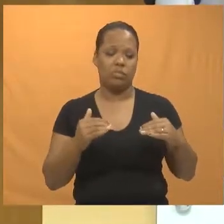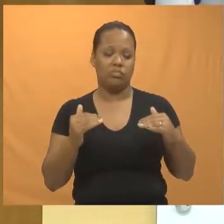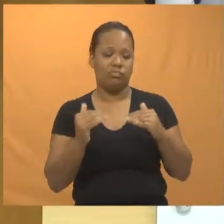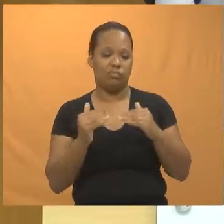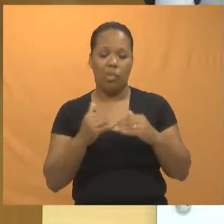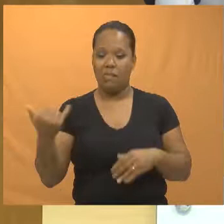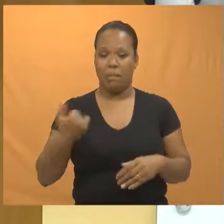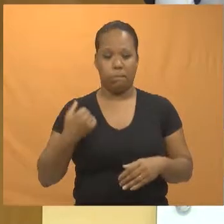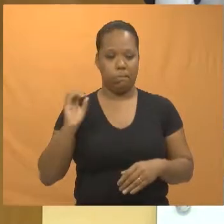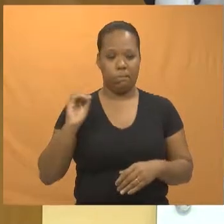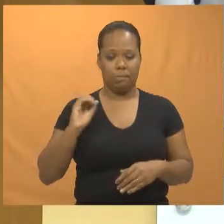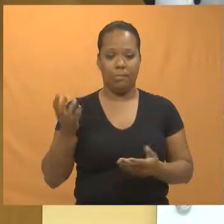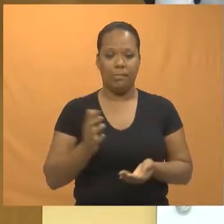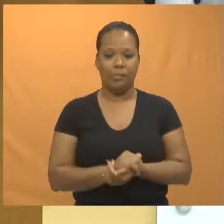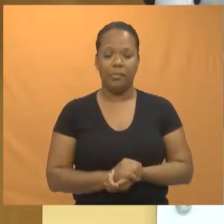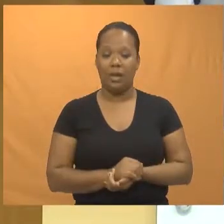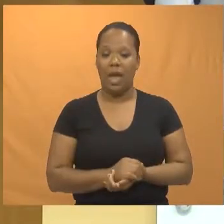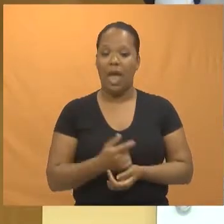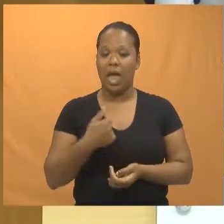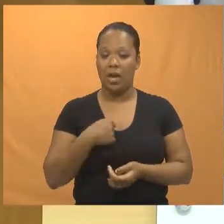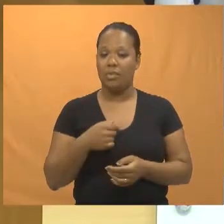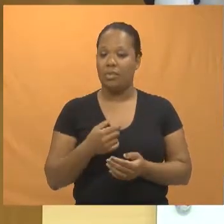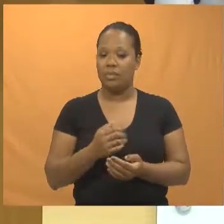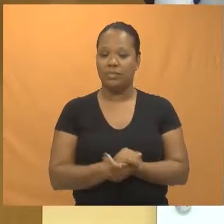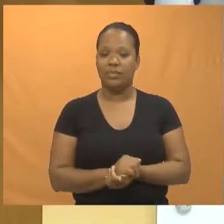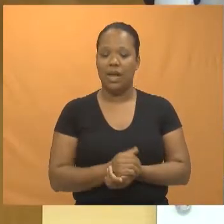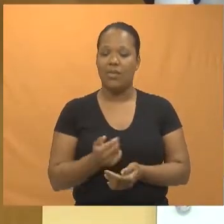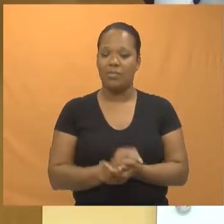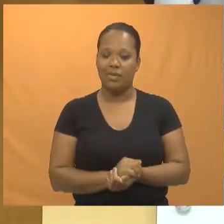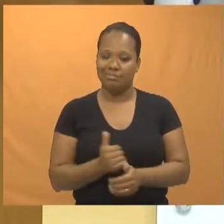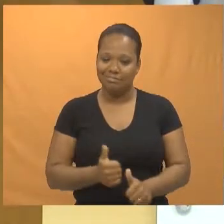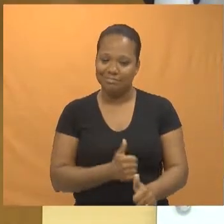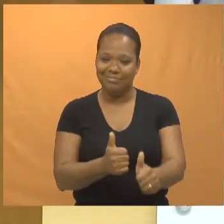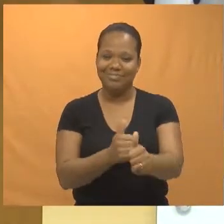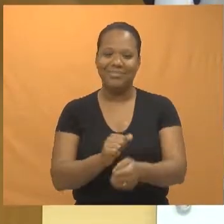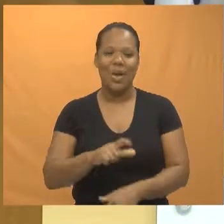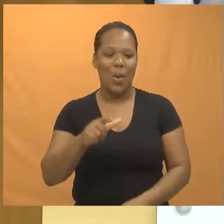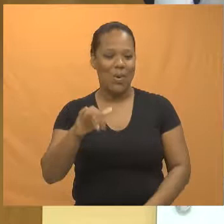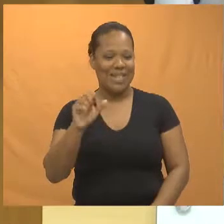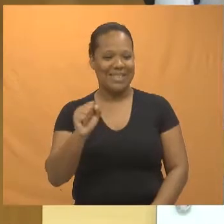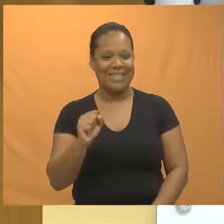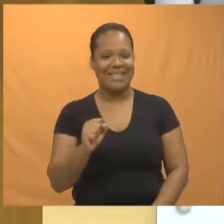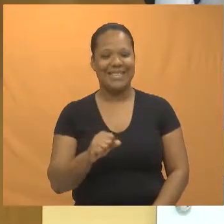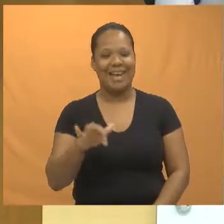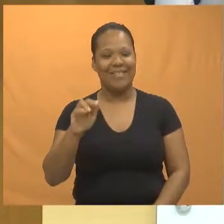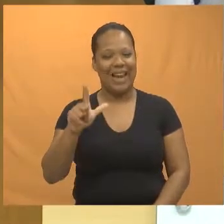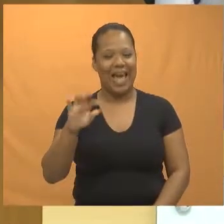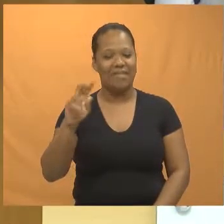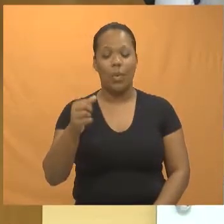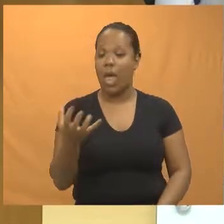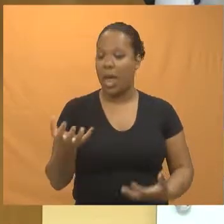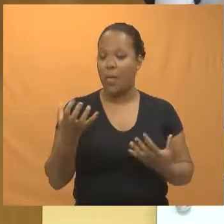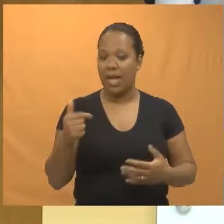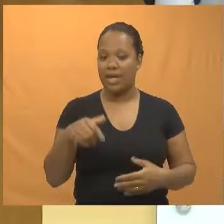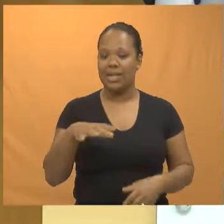comigo, mas eu vou na linha do Flavinho, que é um advogado. Eu vou votar favorável a esse projeto, porque o que eu quero nessa